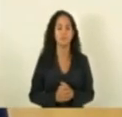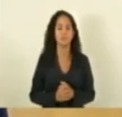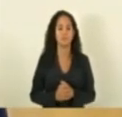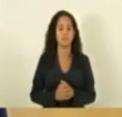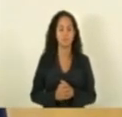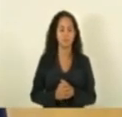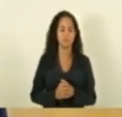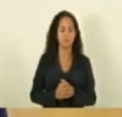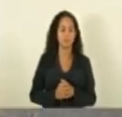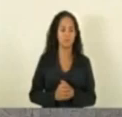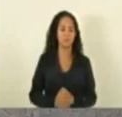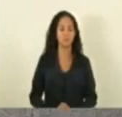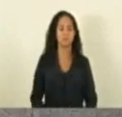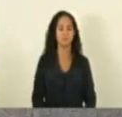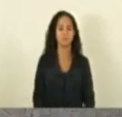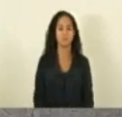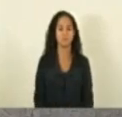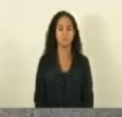que ele,